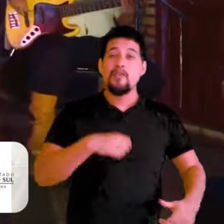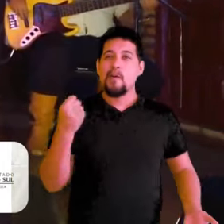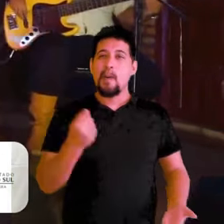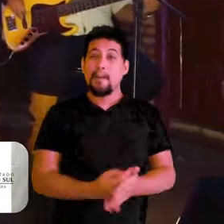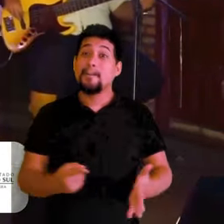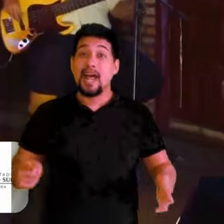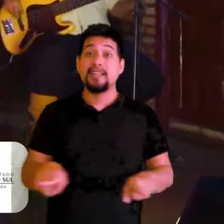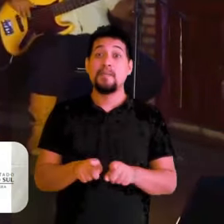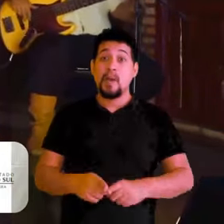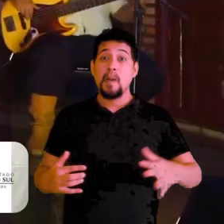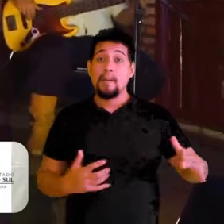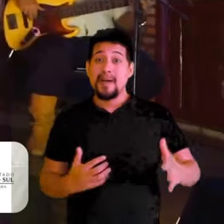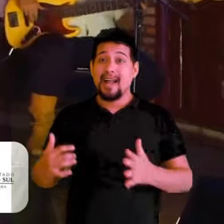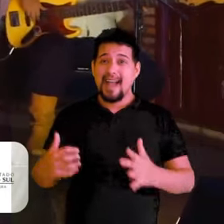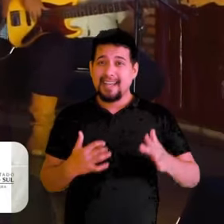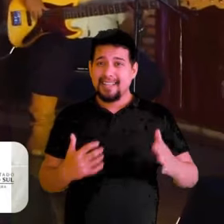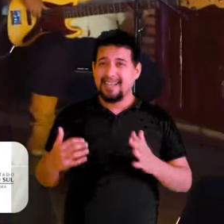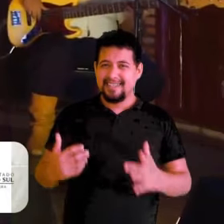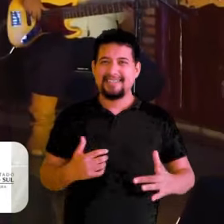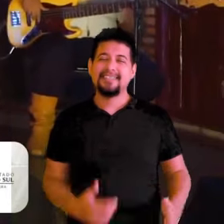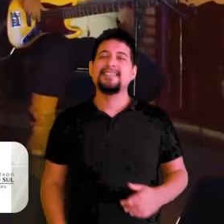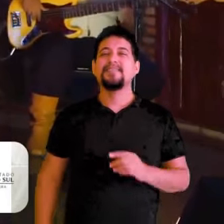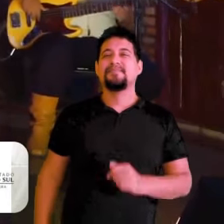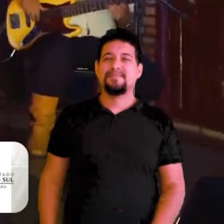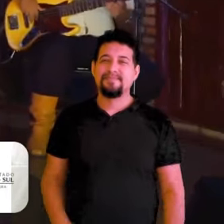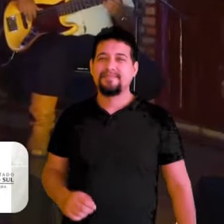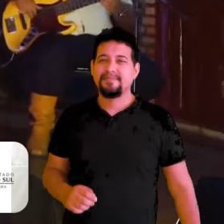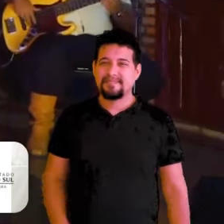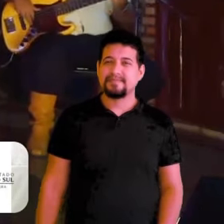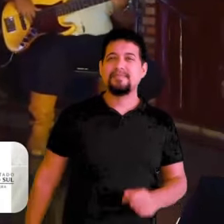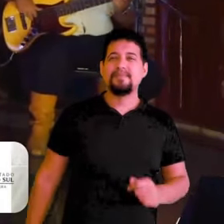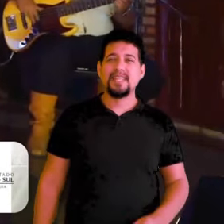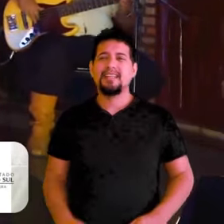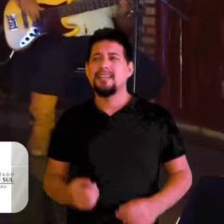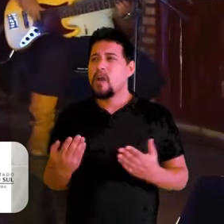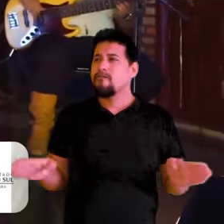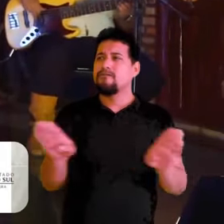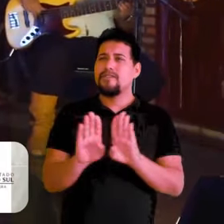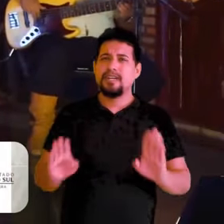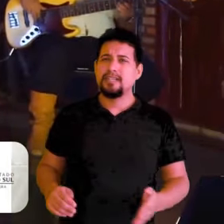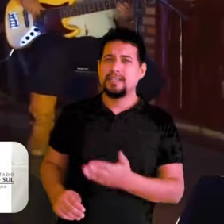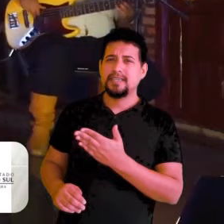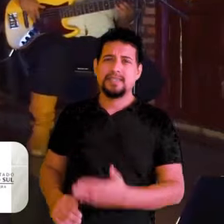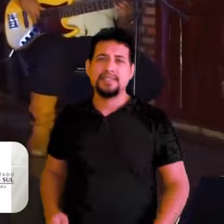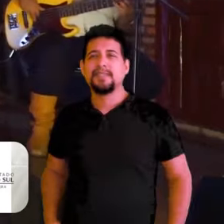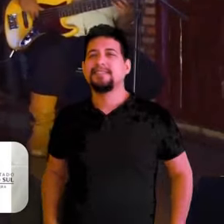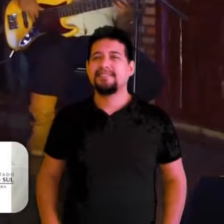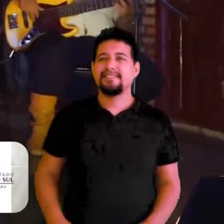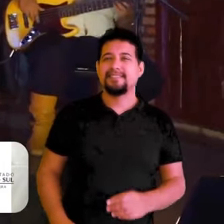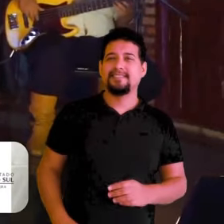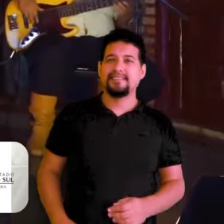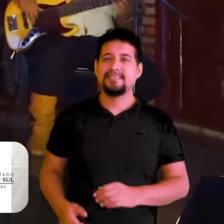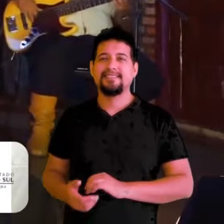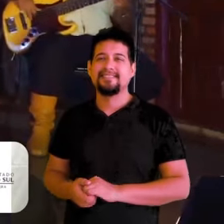Inclusive, vou comprar mais umas gaitas lá pro lado de Tapejara. Vamos também. Vai fechando a porteira, meu gaiteiro.